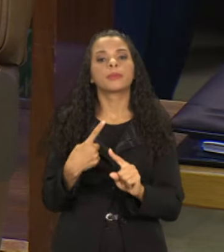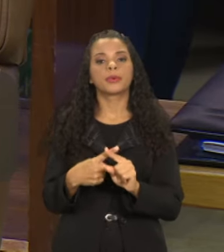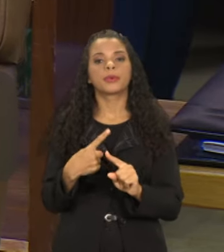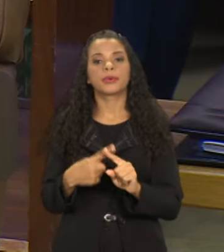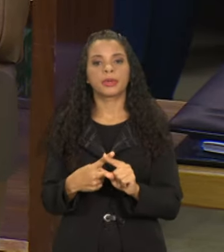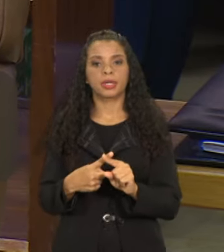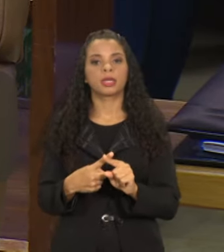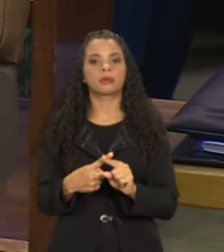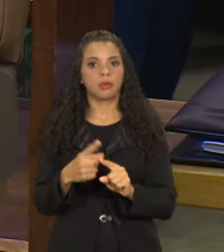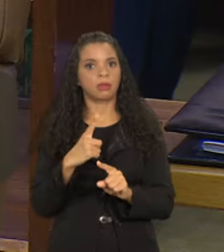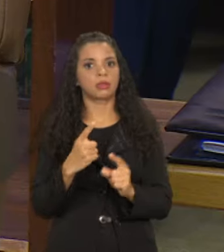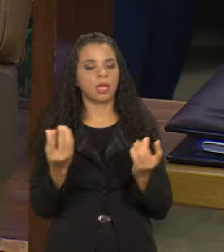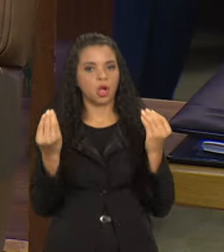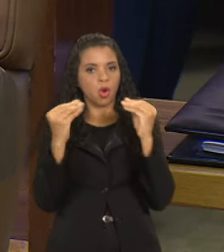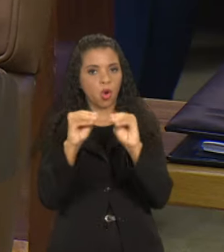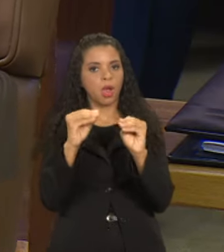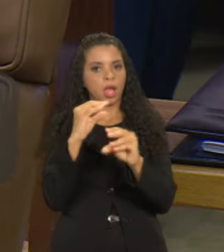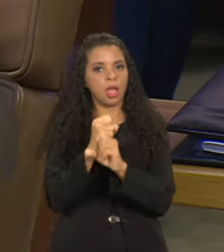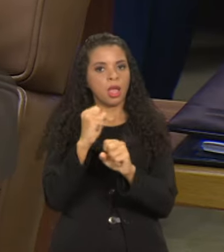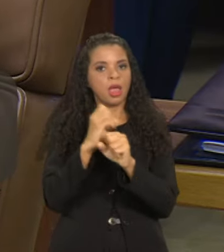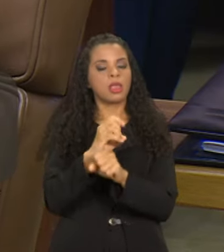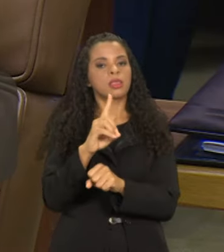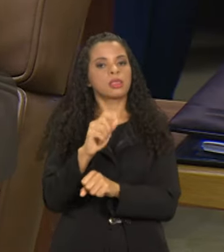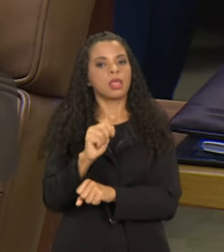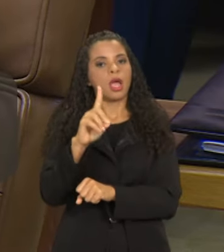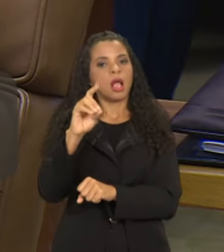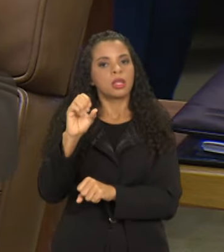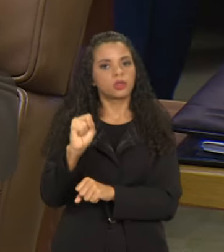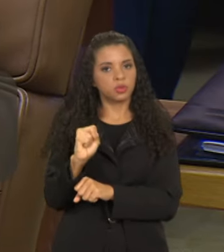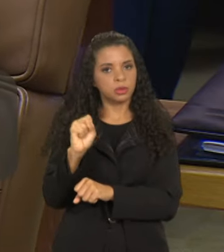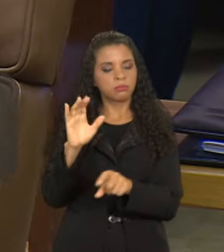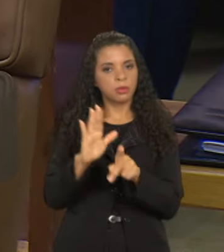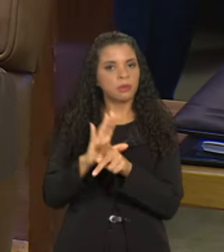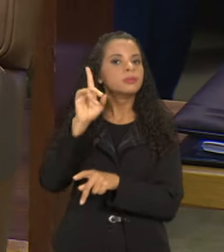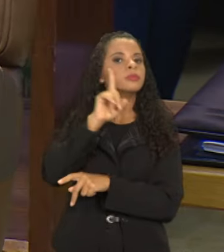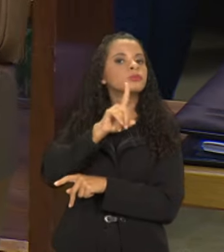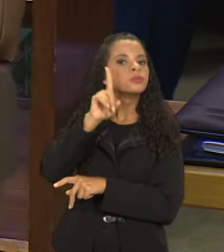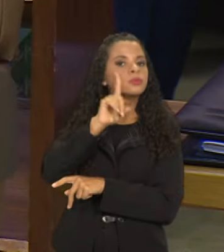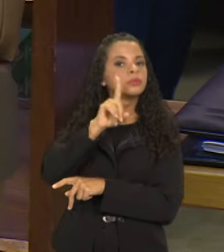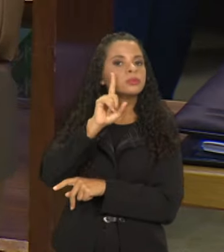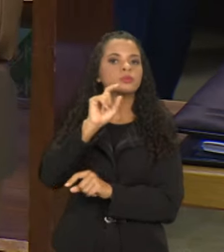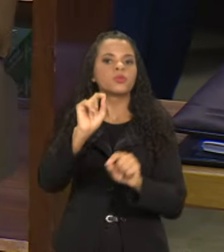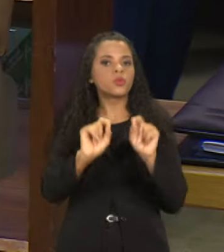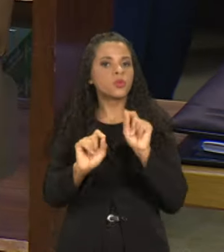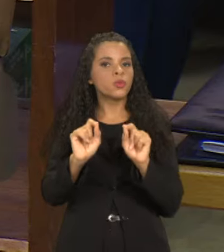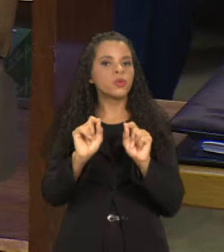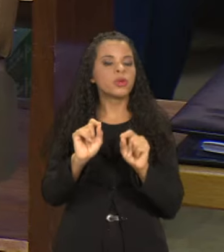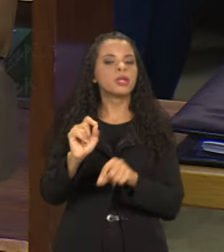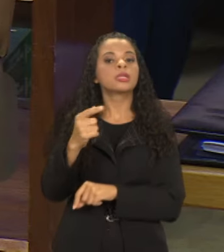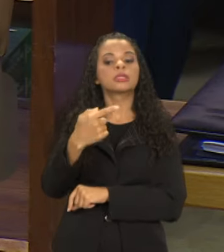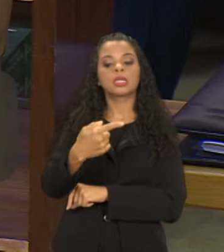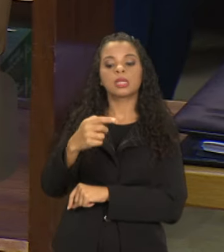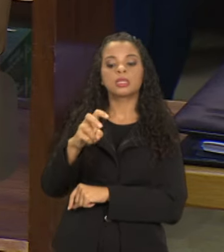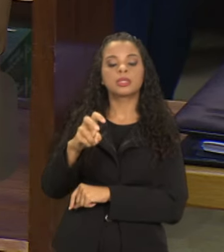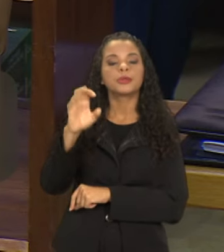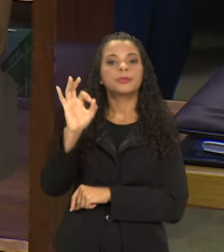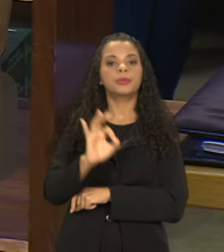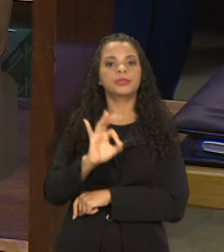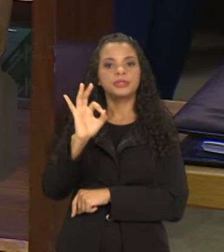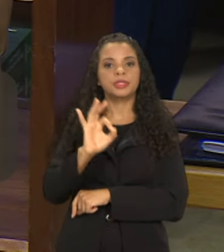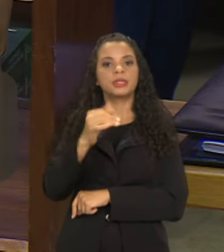dados de pesquisas feitas nos Estados Unidos de América, que 75% das mães nos Estados Unidos acreditam nas